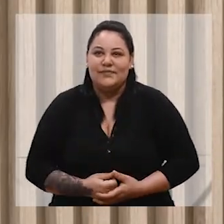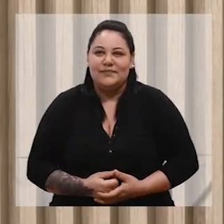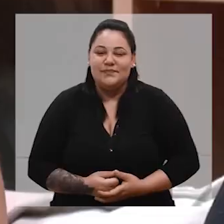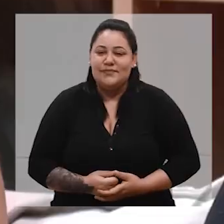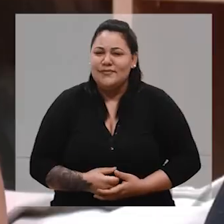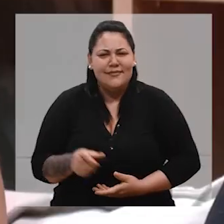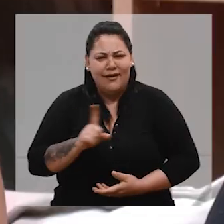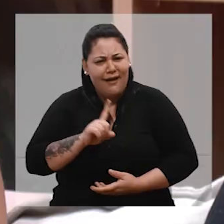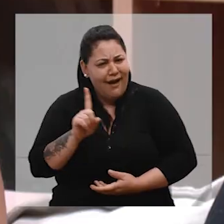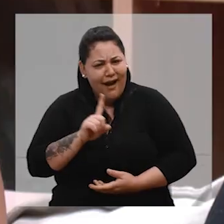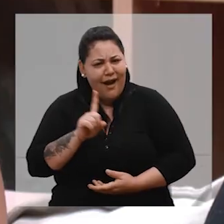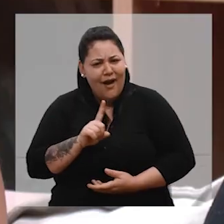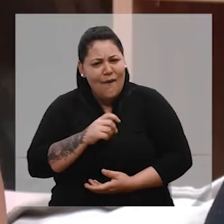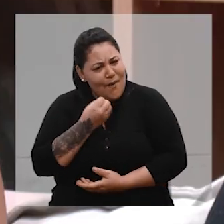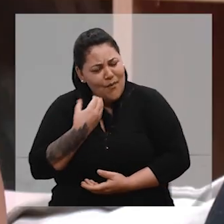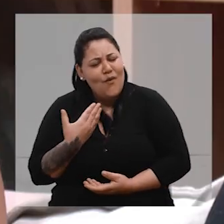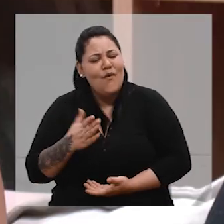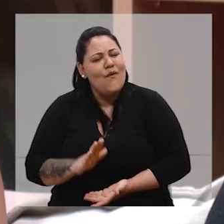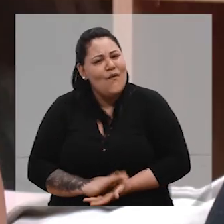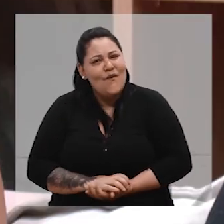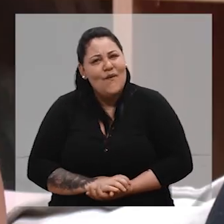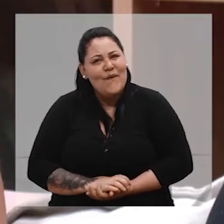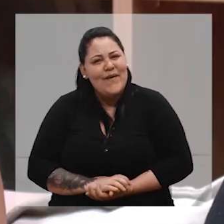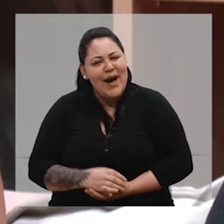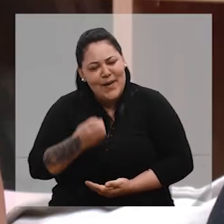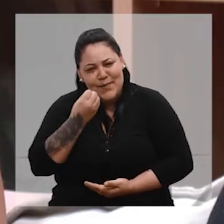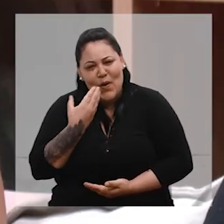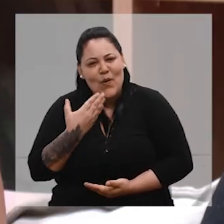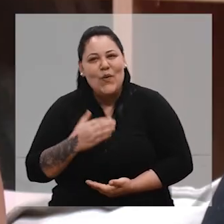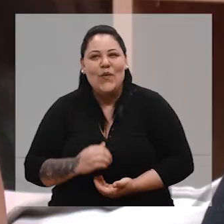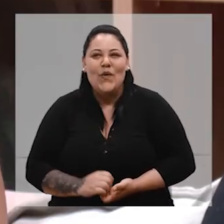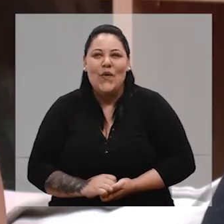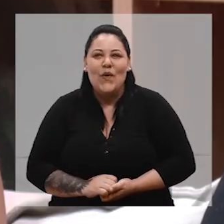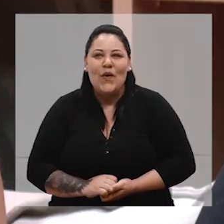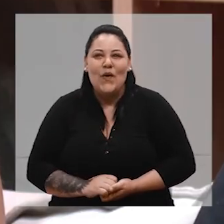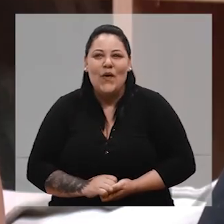hoje? Não, é até que de boinha, né?